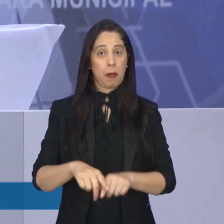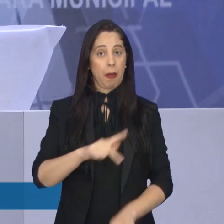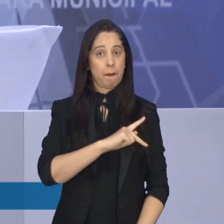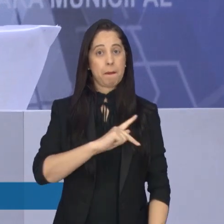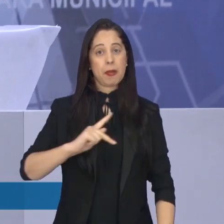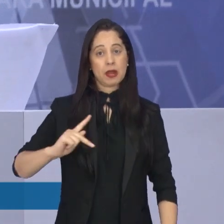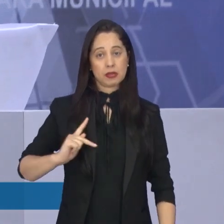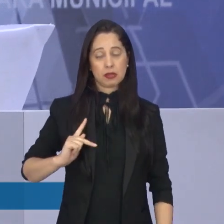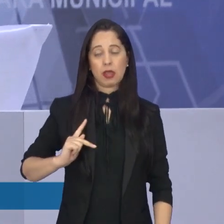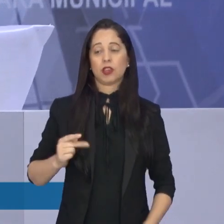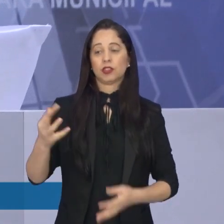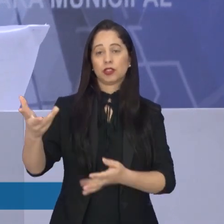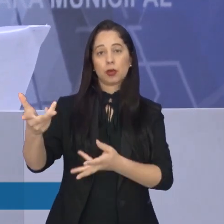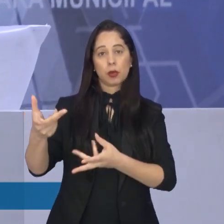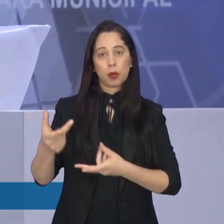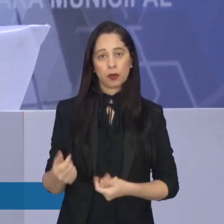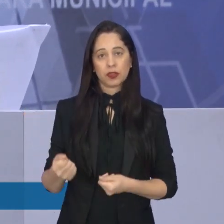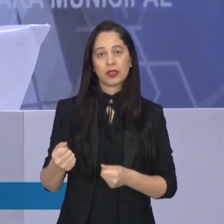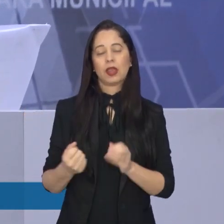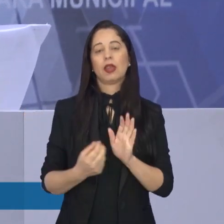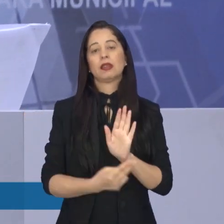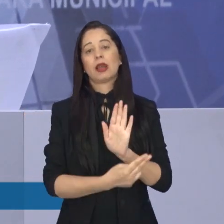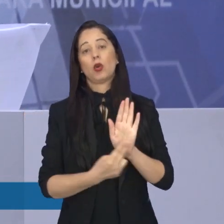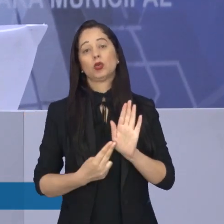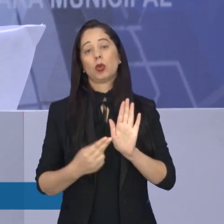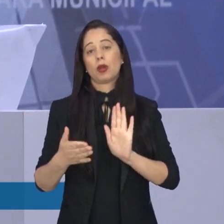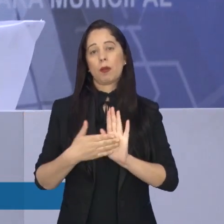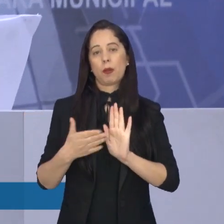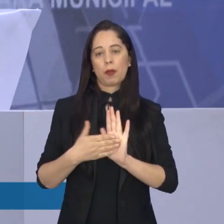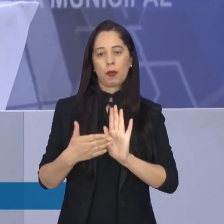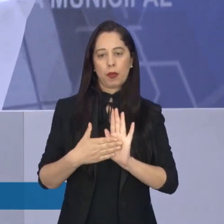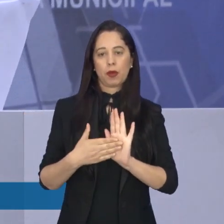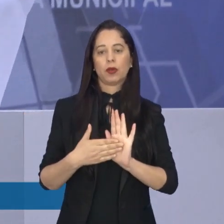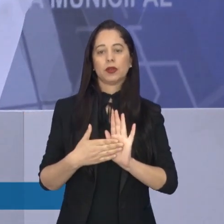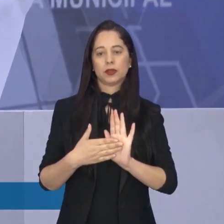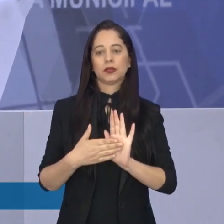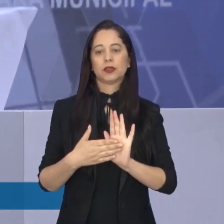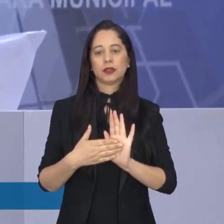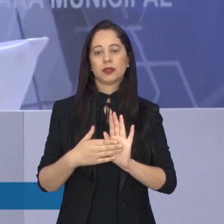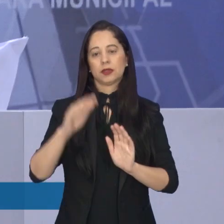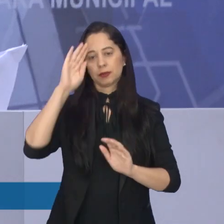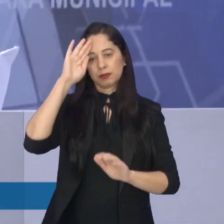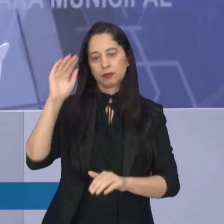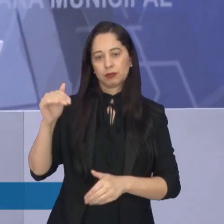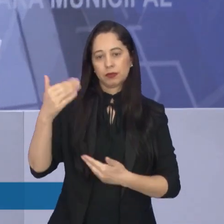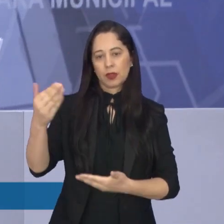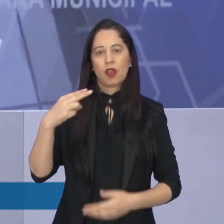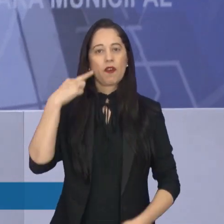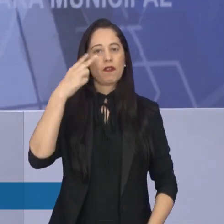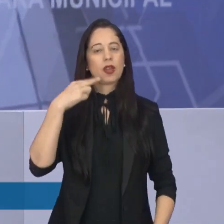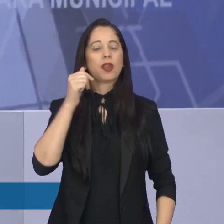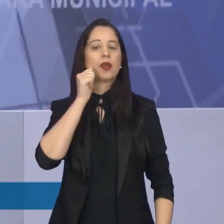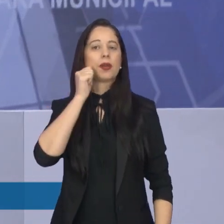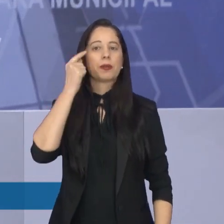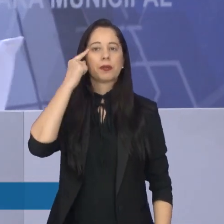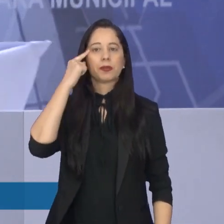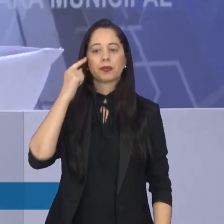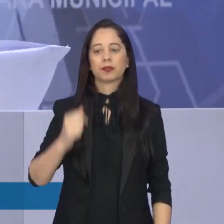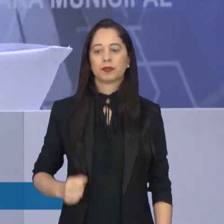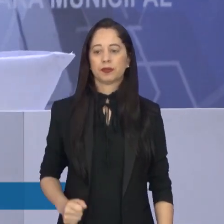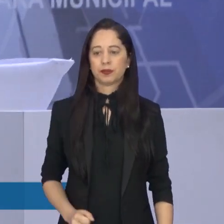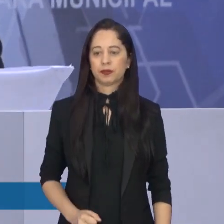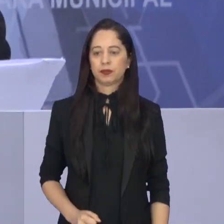presidi-la, convidamos a autora das proposituras, que concede as honrarias, vereadora Amélia Naomi.